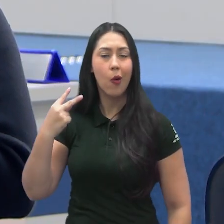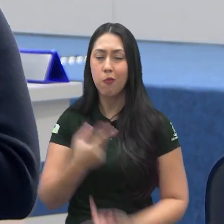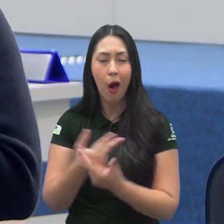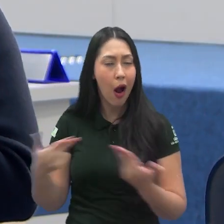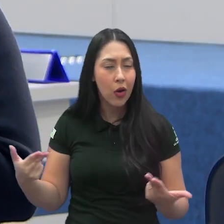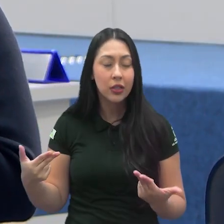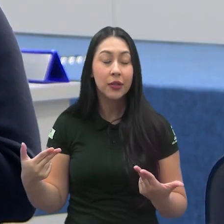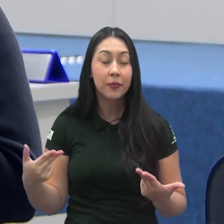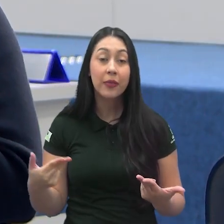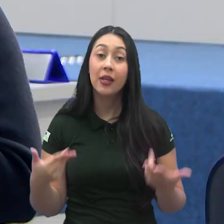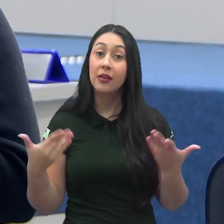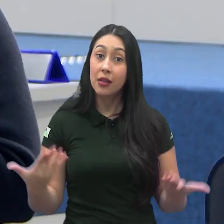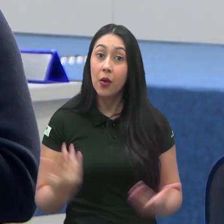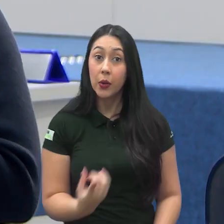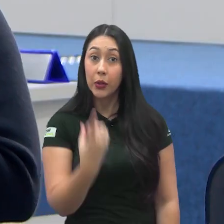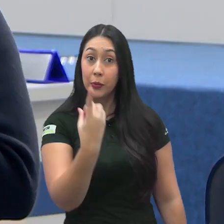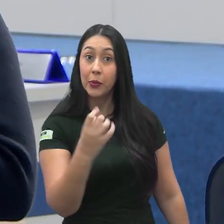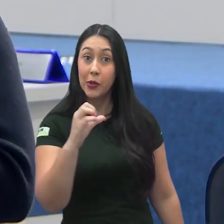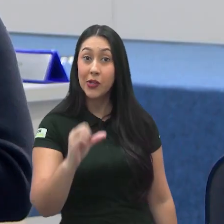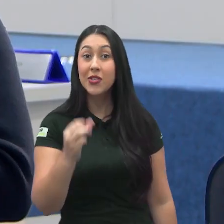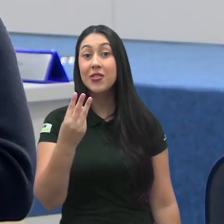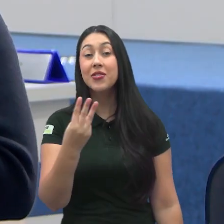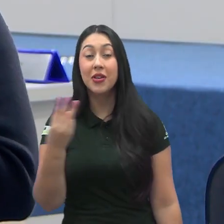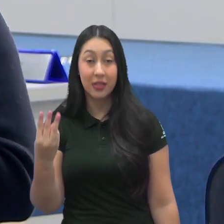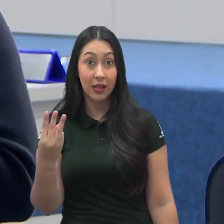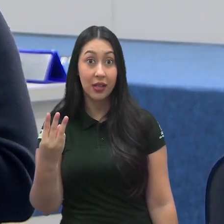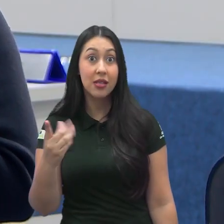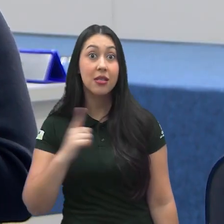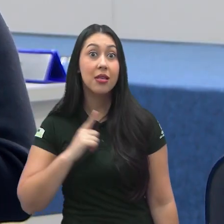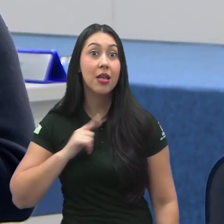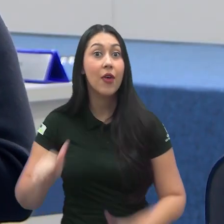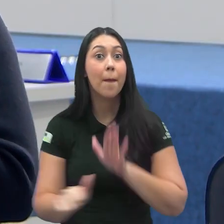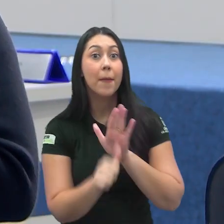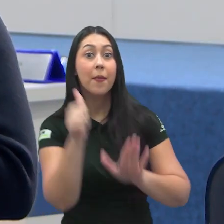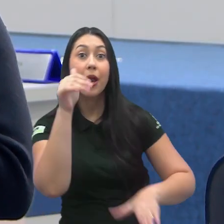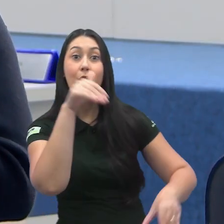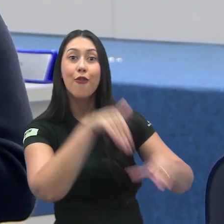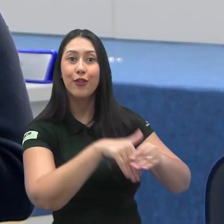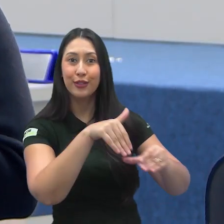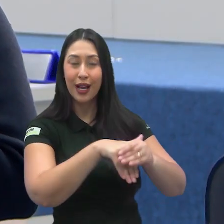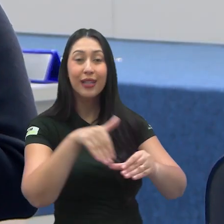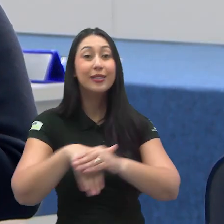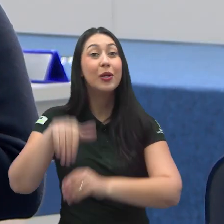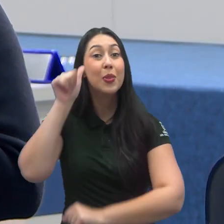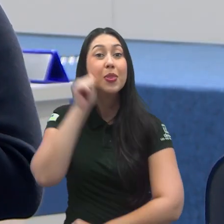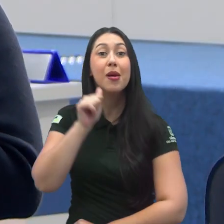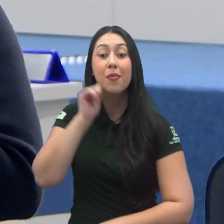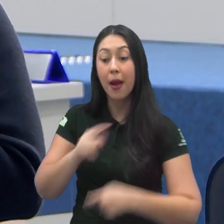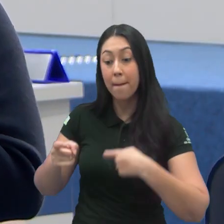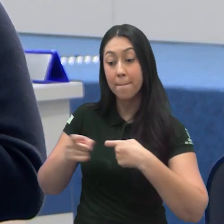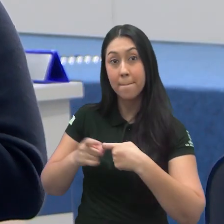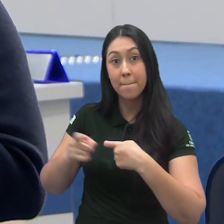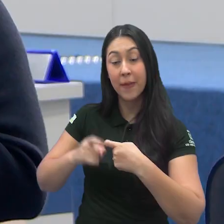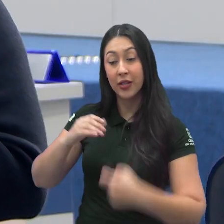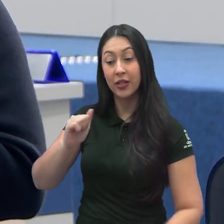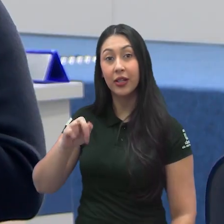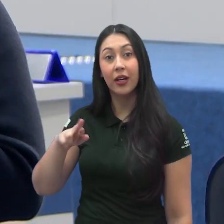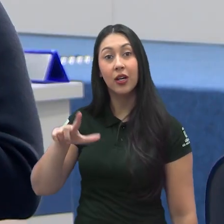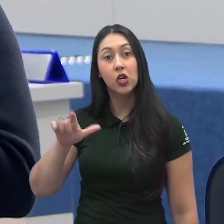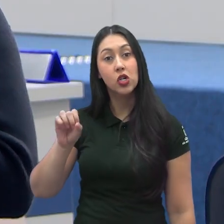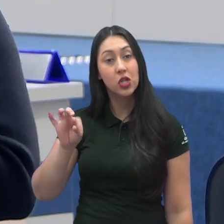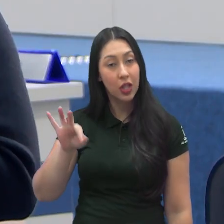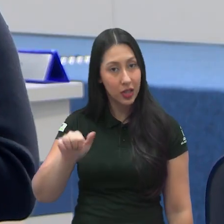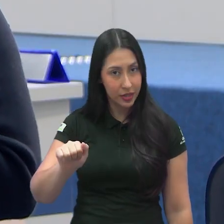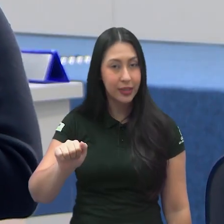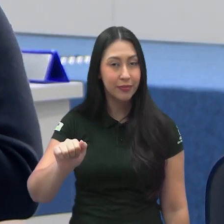política. E assim, em 1933, houve a primeira eleição de uma mulher, da médica paulista Carlota